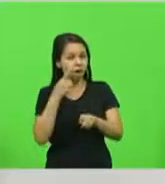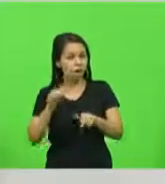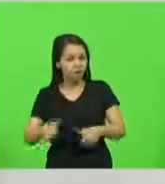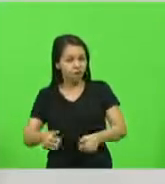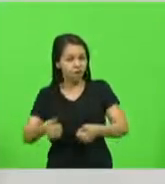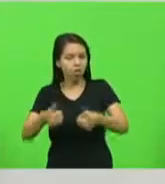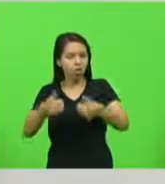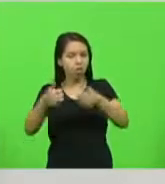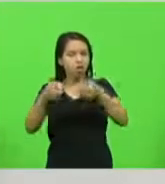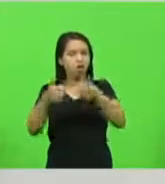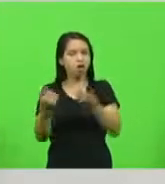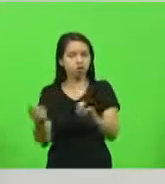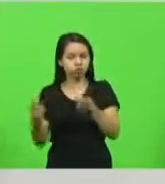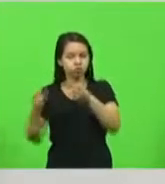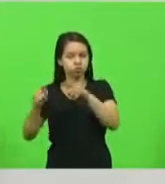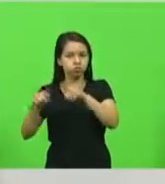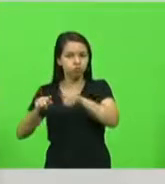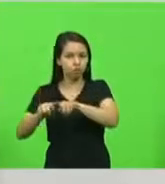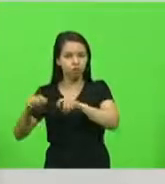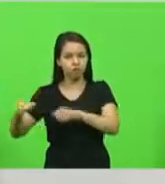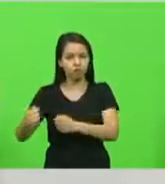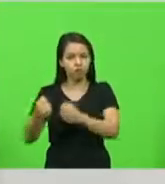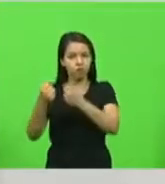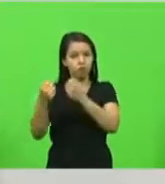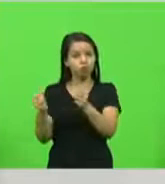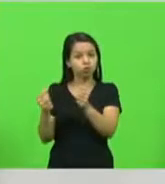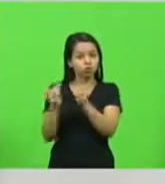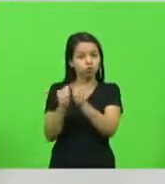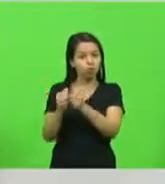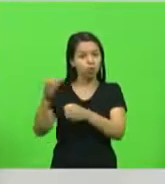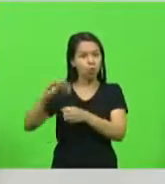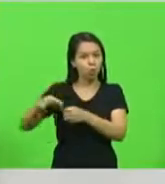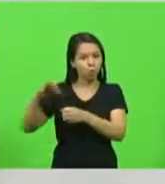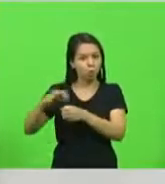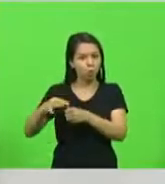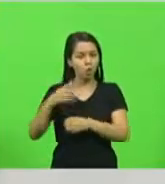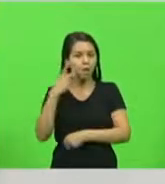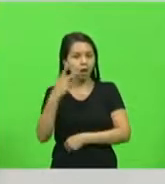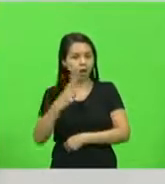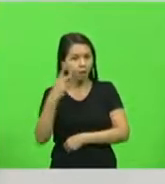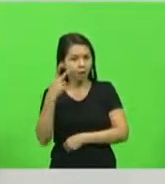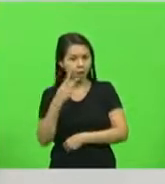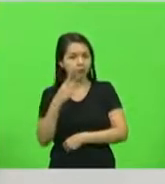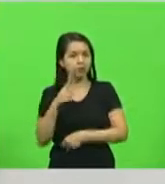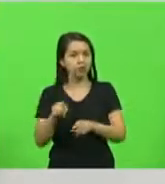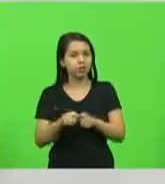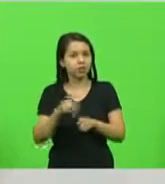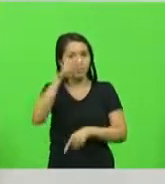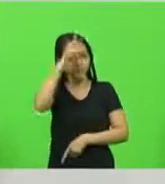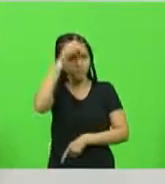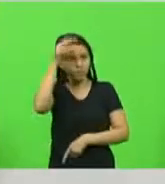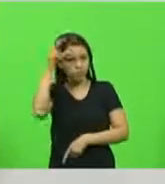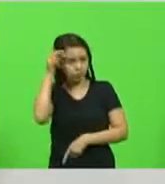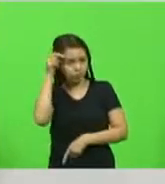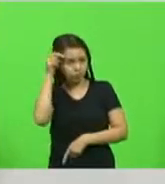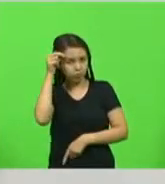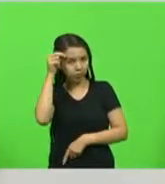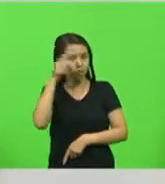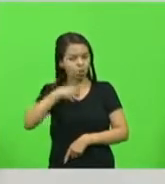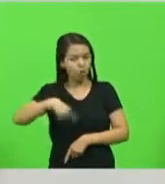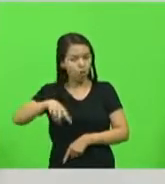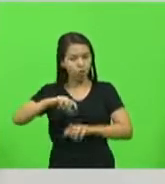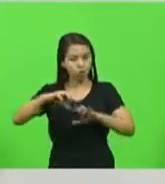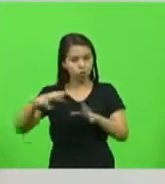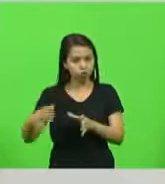somando forças e dedicação com entidades parlamentares e prefeituras. Assim, todos juntos estamos tirando